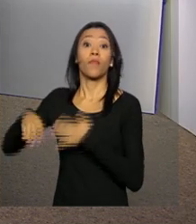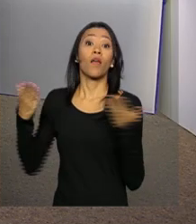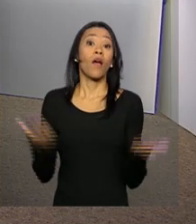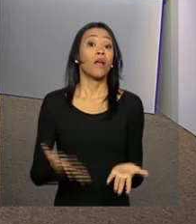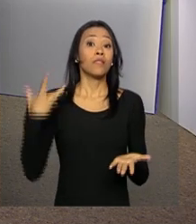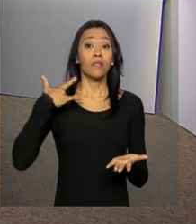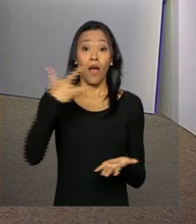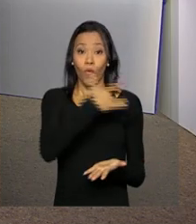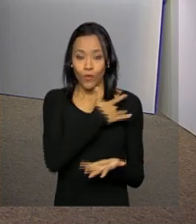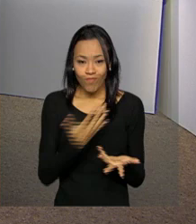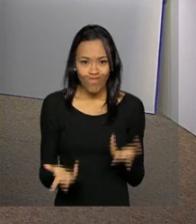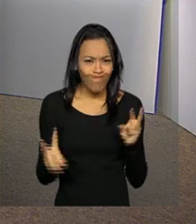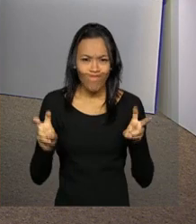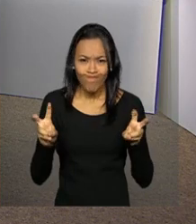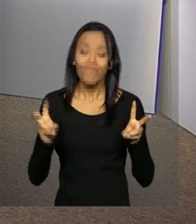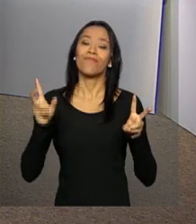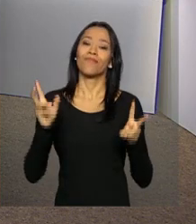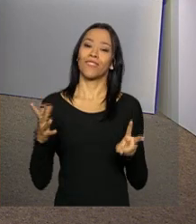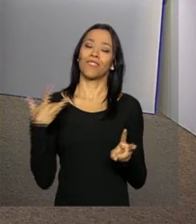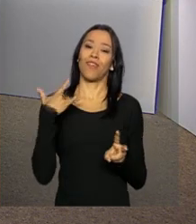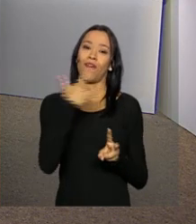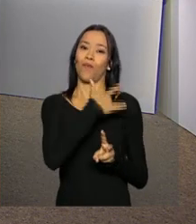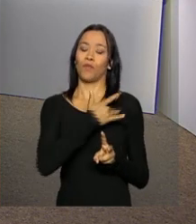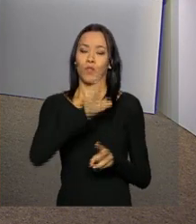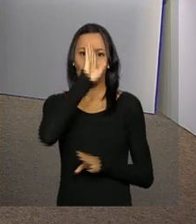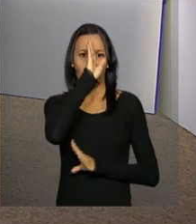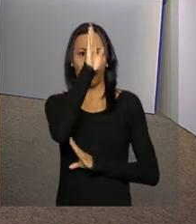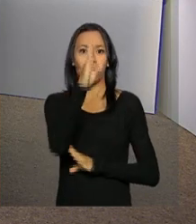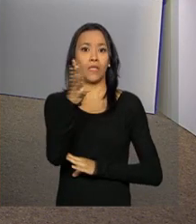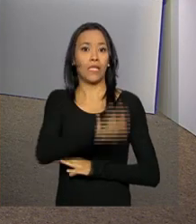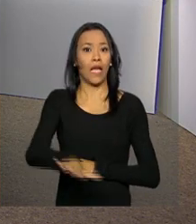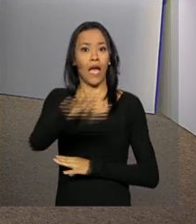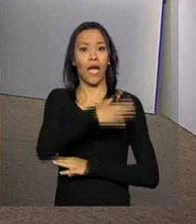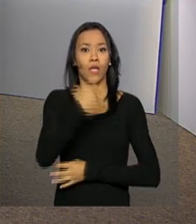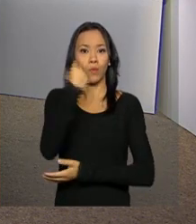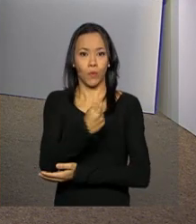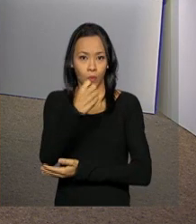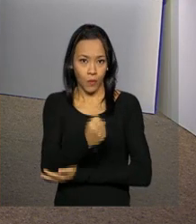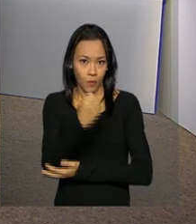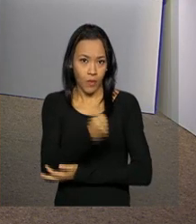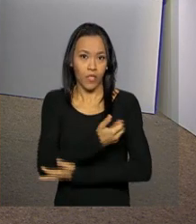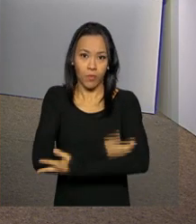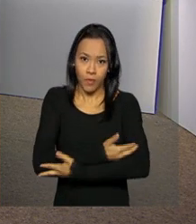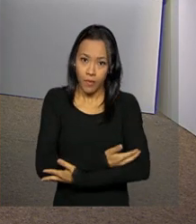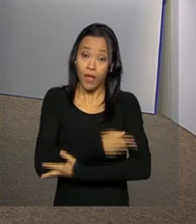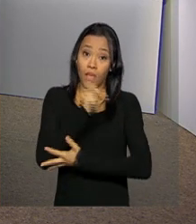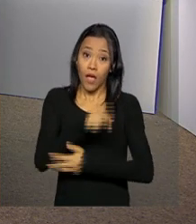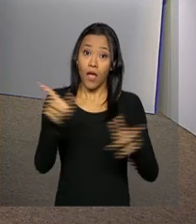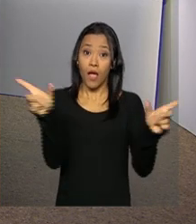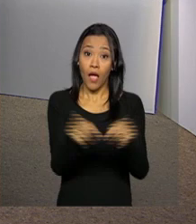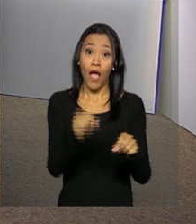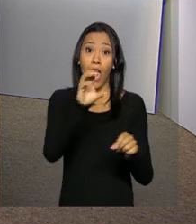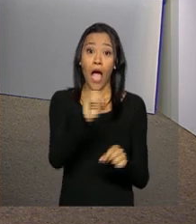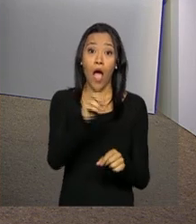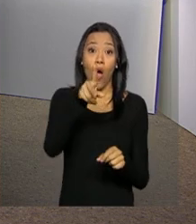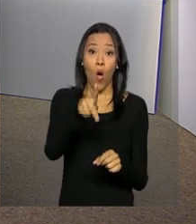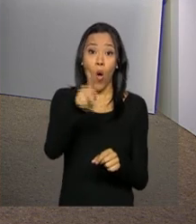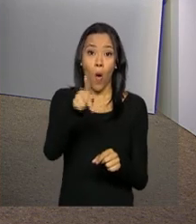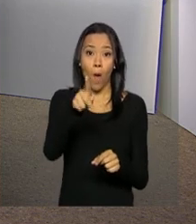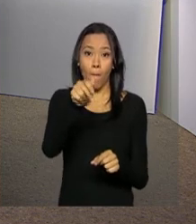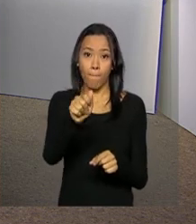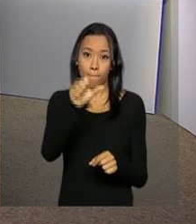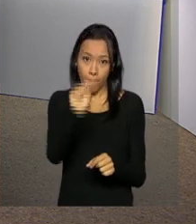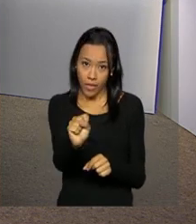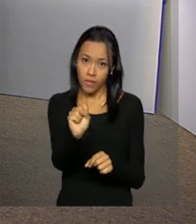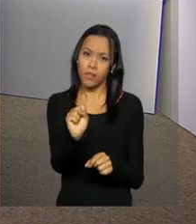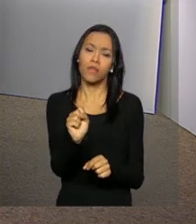o Brasil é referência mundial em aleitamento materno o reconhecimento feito pela organização pan-americana de saúde a